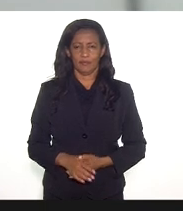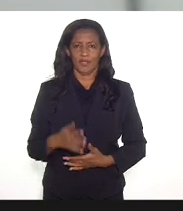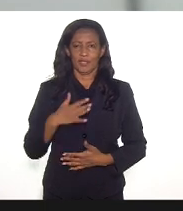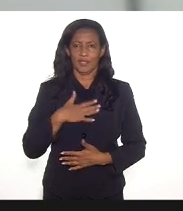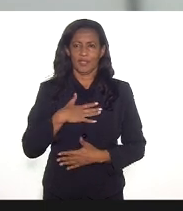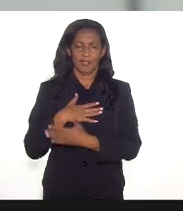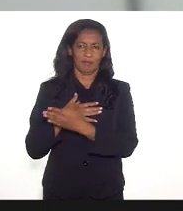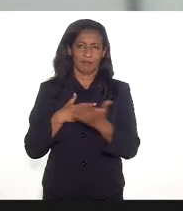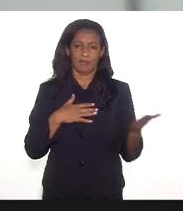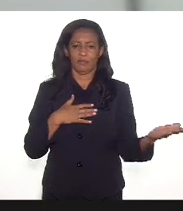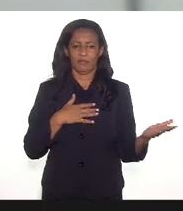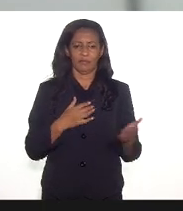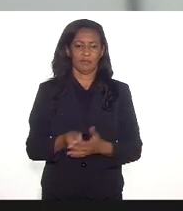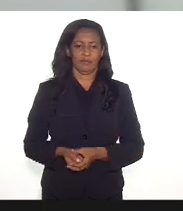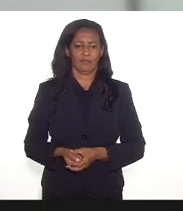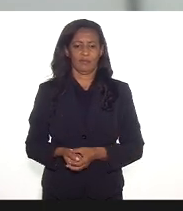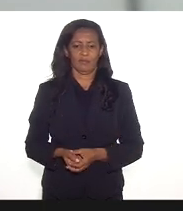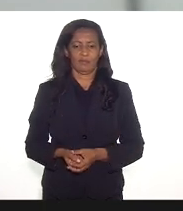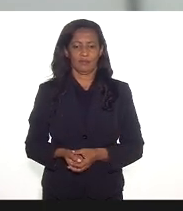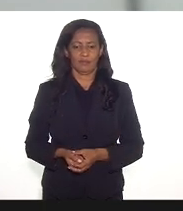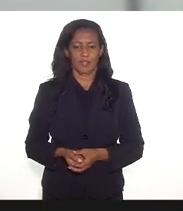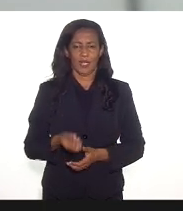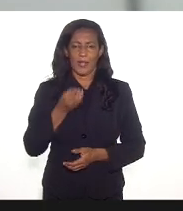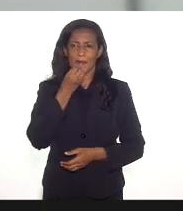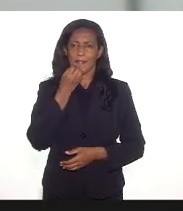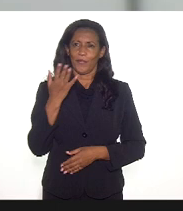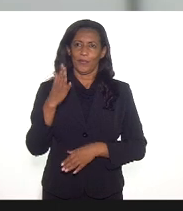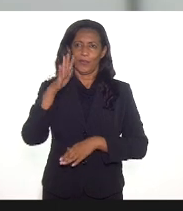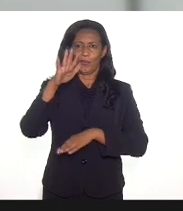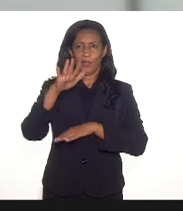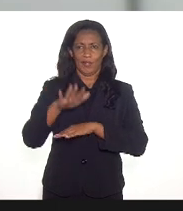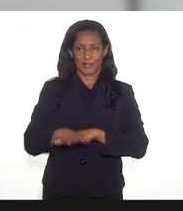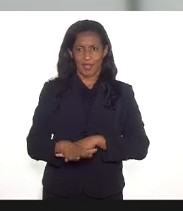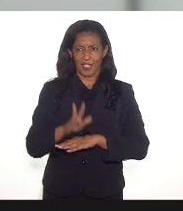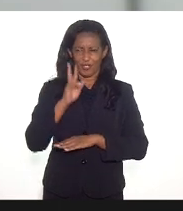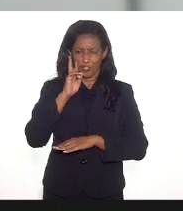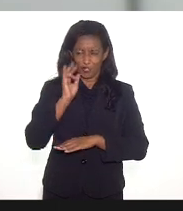a todas e todos uma boa tarde,